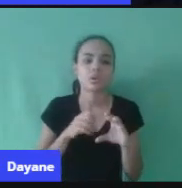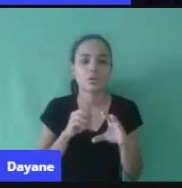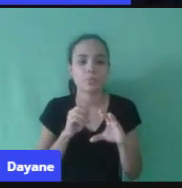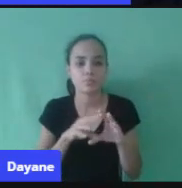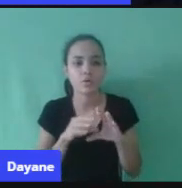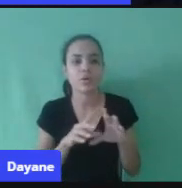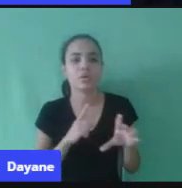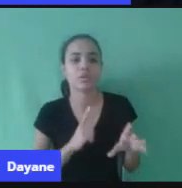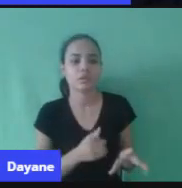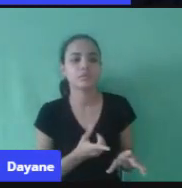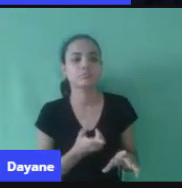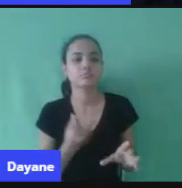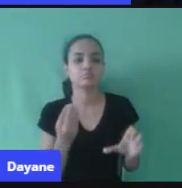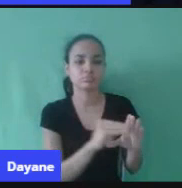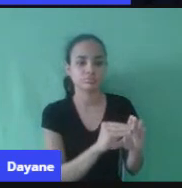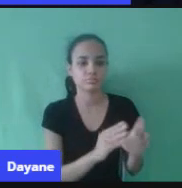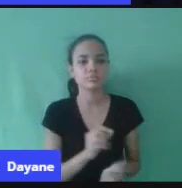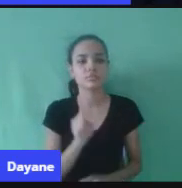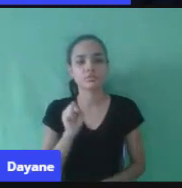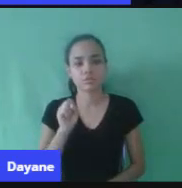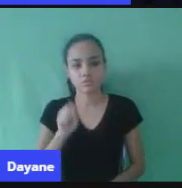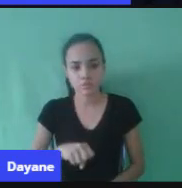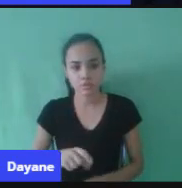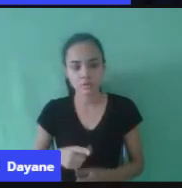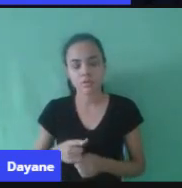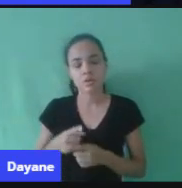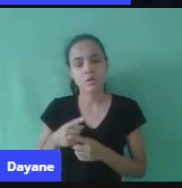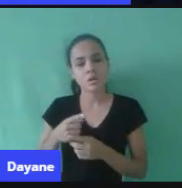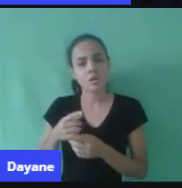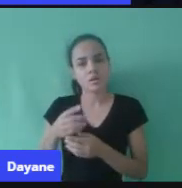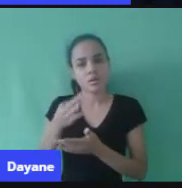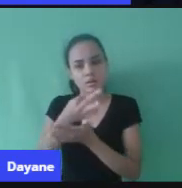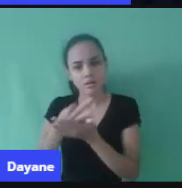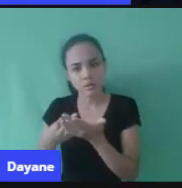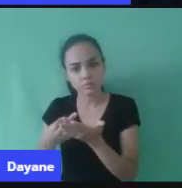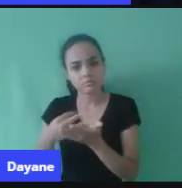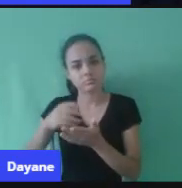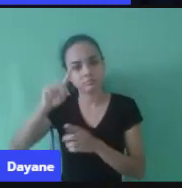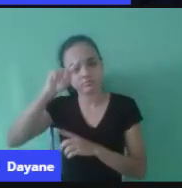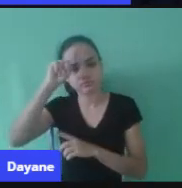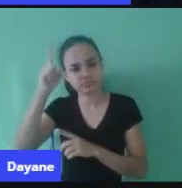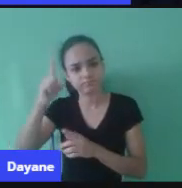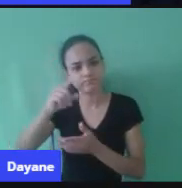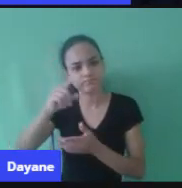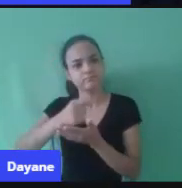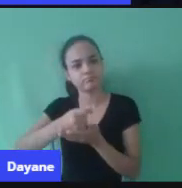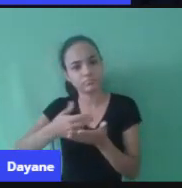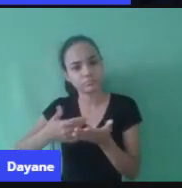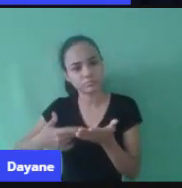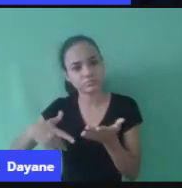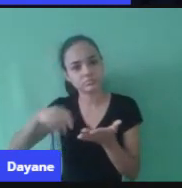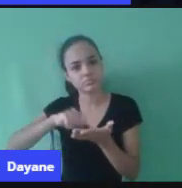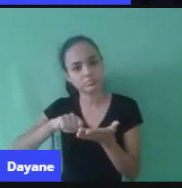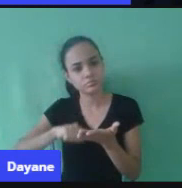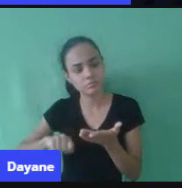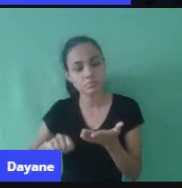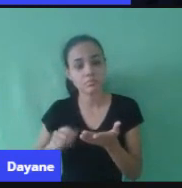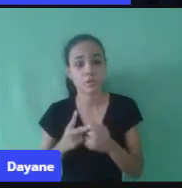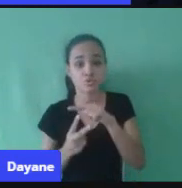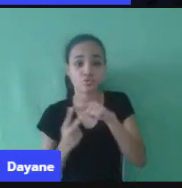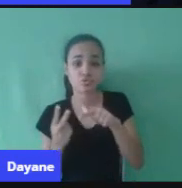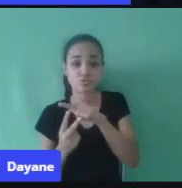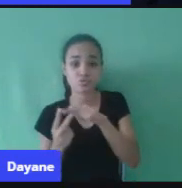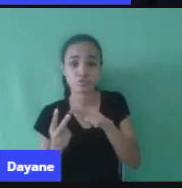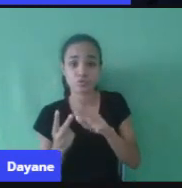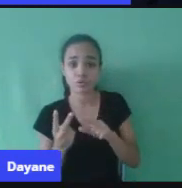e de elaborar um texto é partindo de uma perspectiva de 2 tipos de alunados. Aquele que tem acesso à